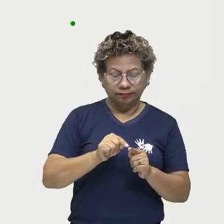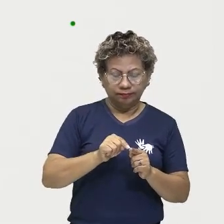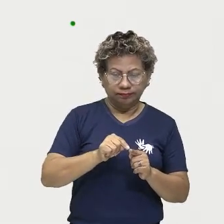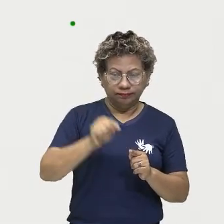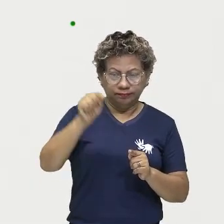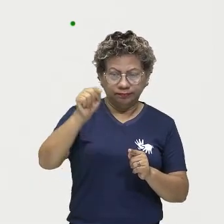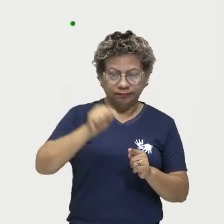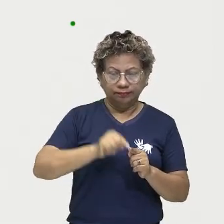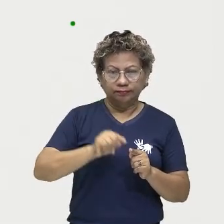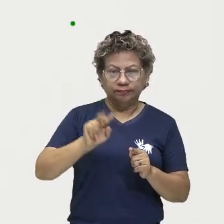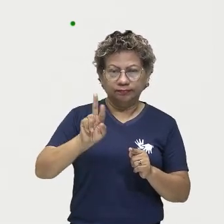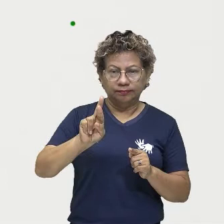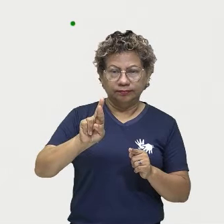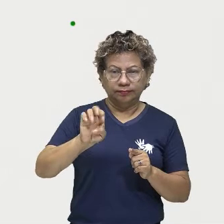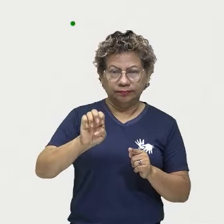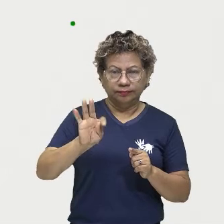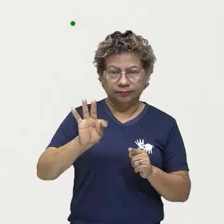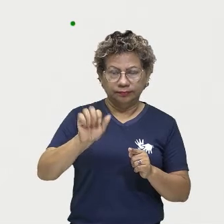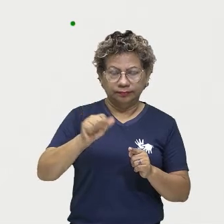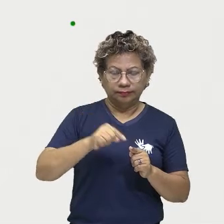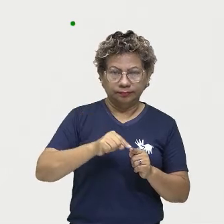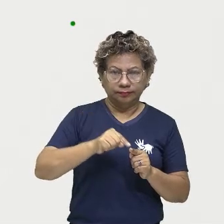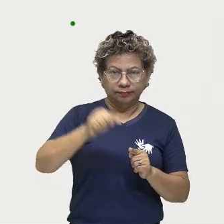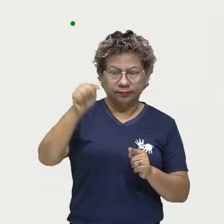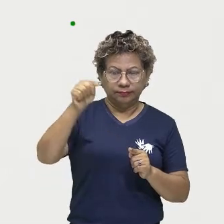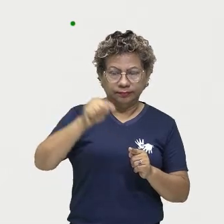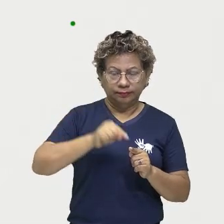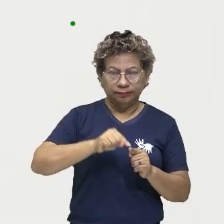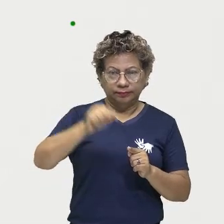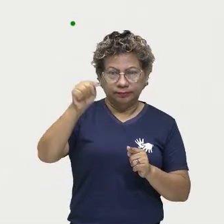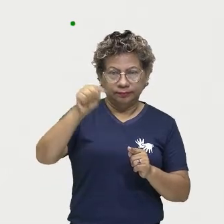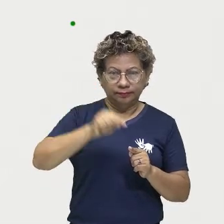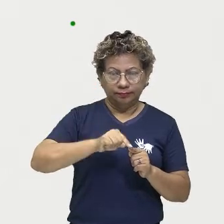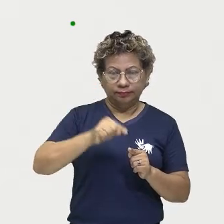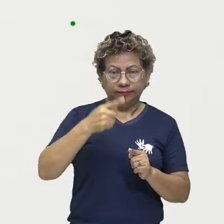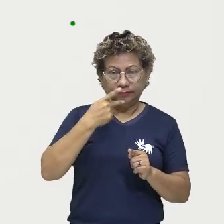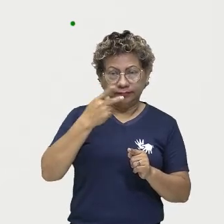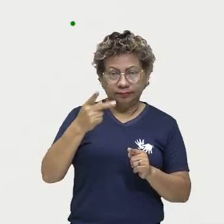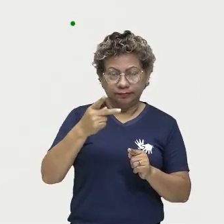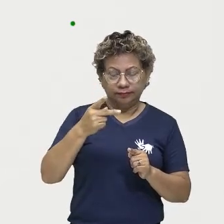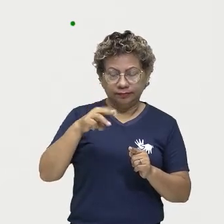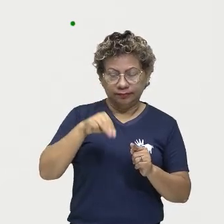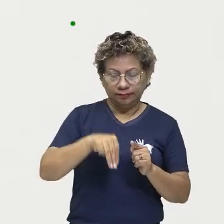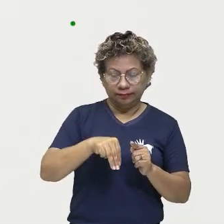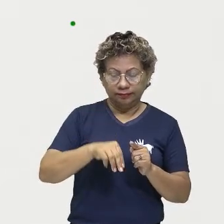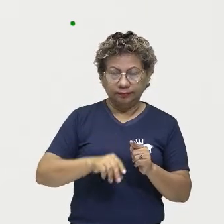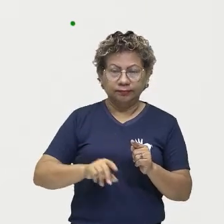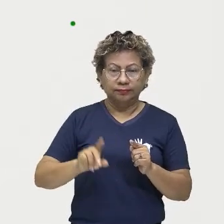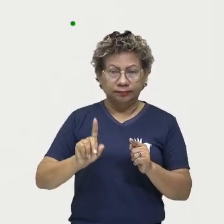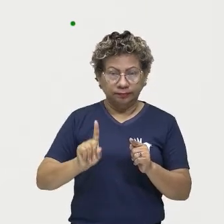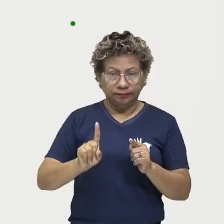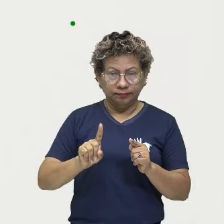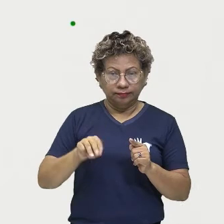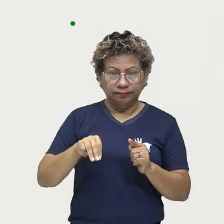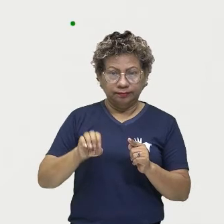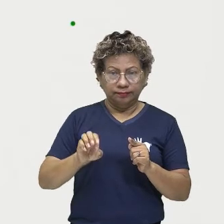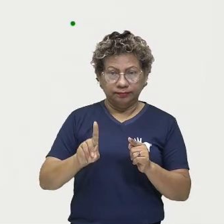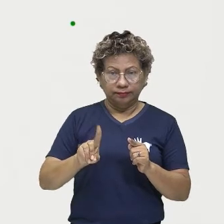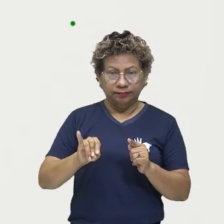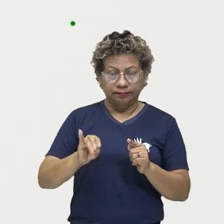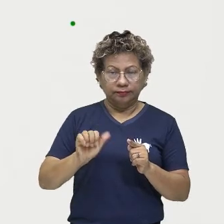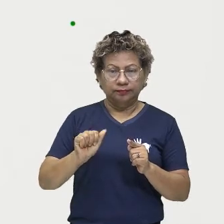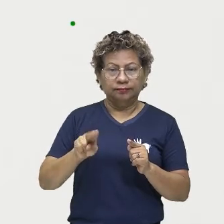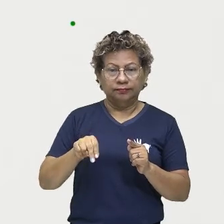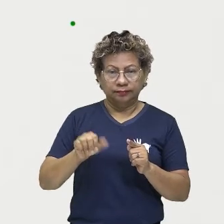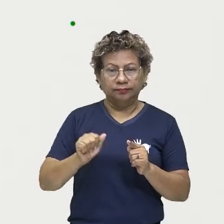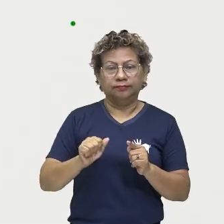é que nós definimos como mediana. Então, na figura, temos que os segmentos de reta, né, de cor vermelha, está ligado